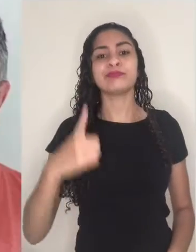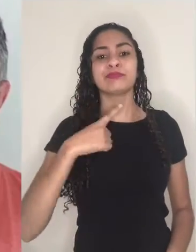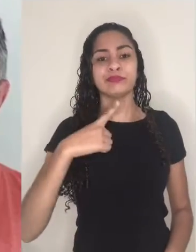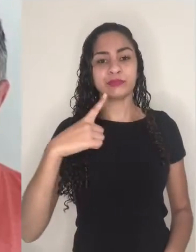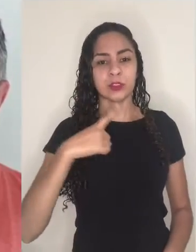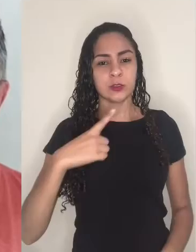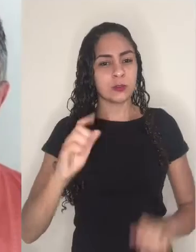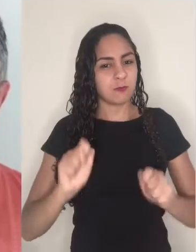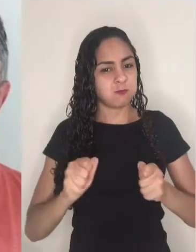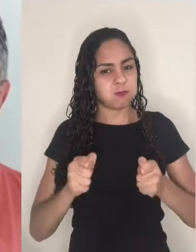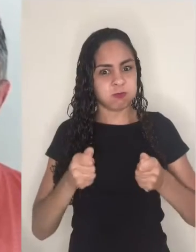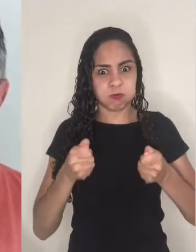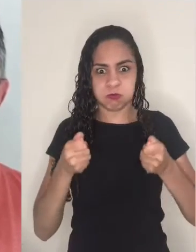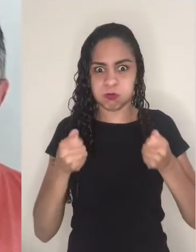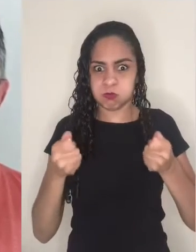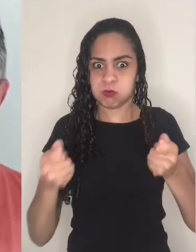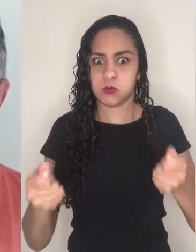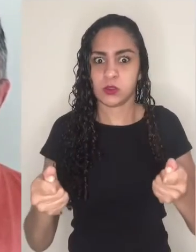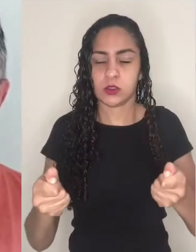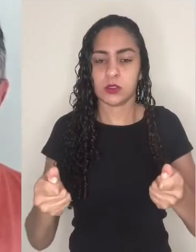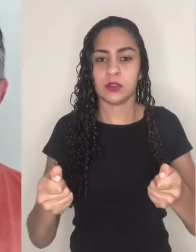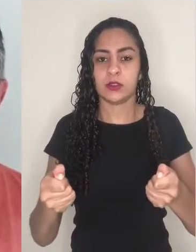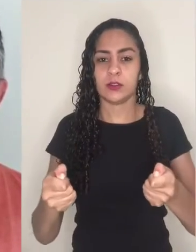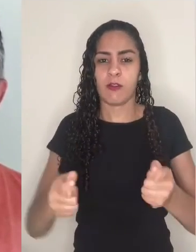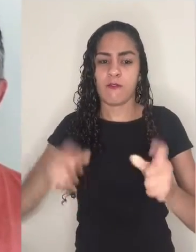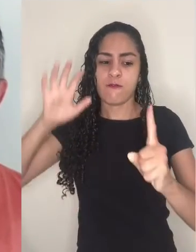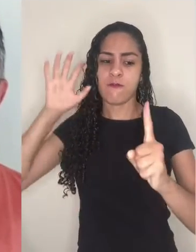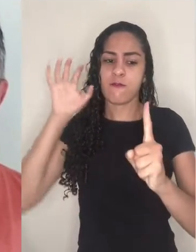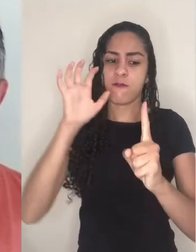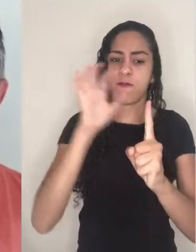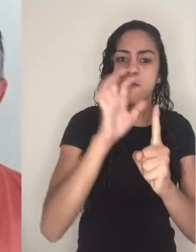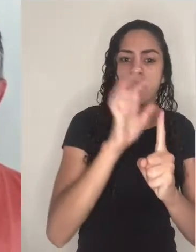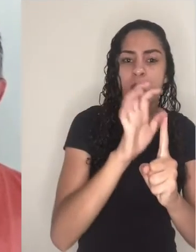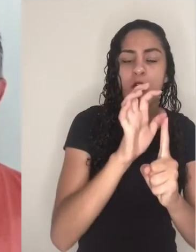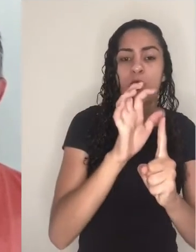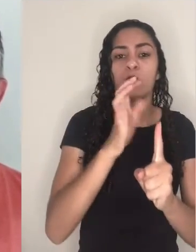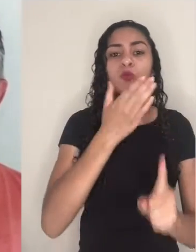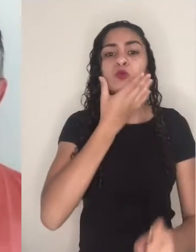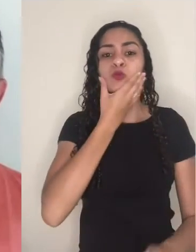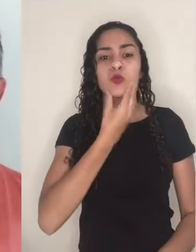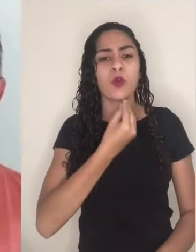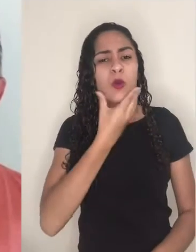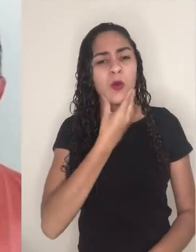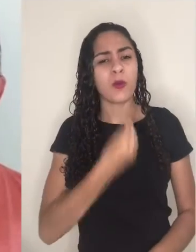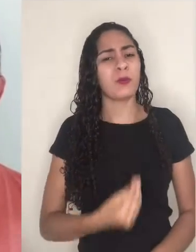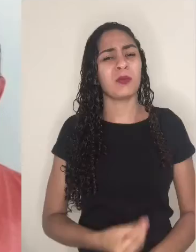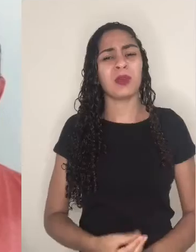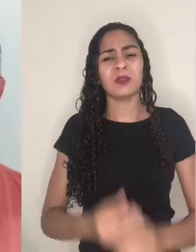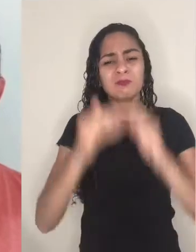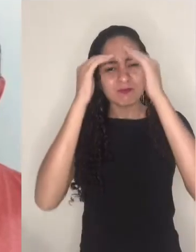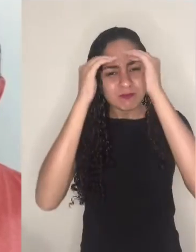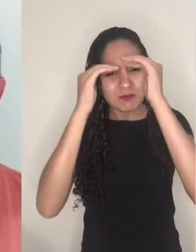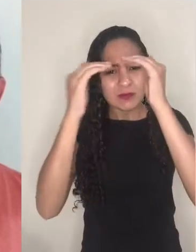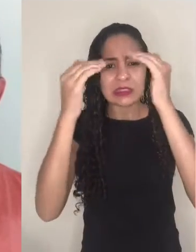tinham furiosamente conspirado contra a vida de um homem inocente.